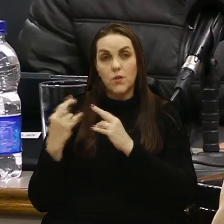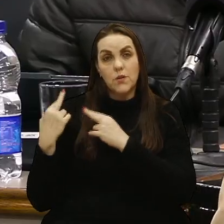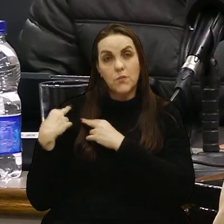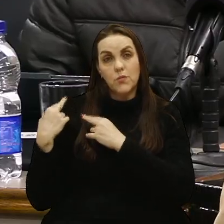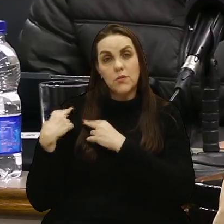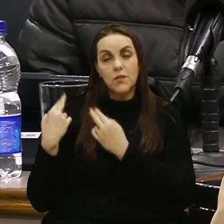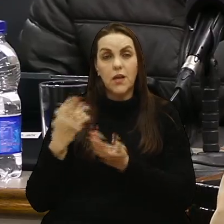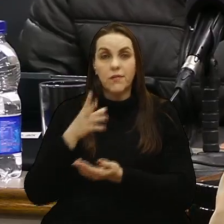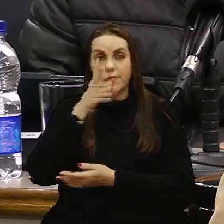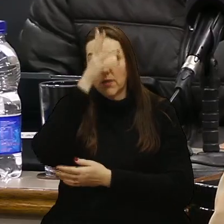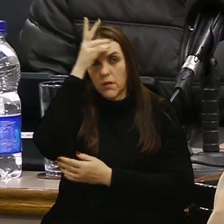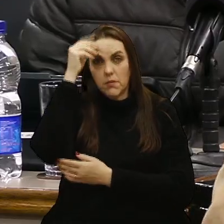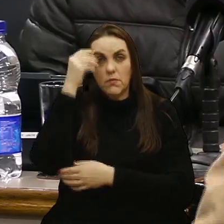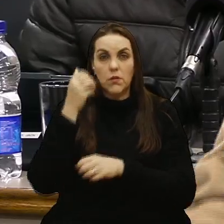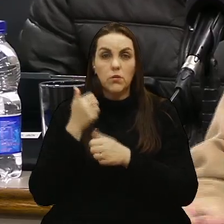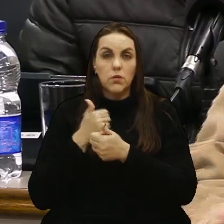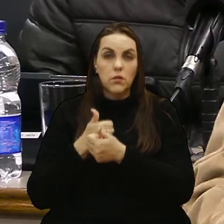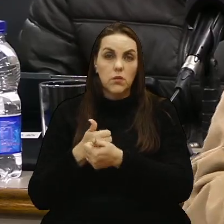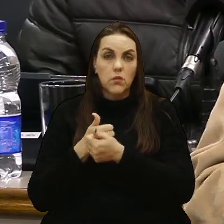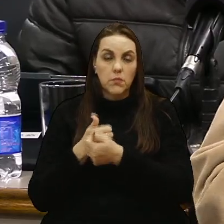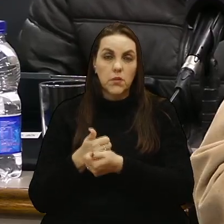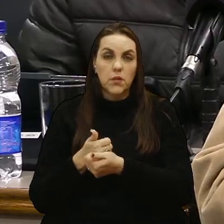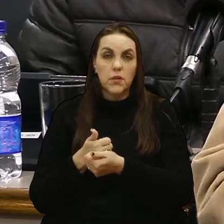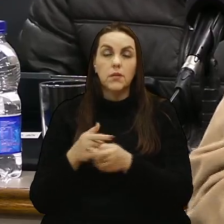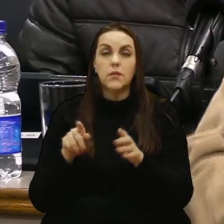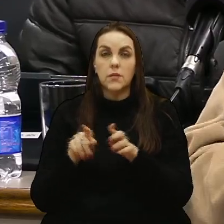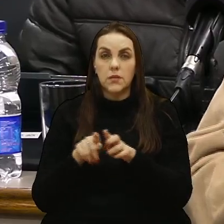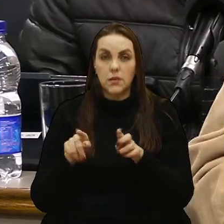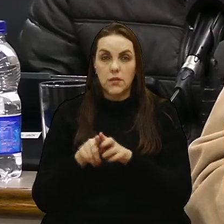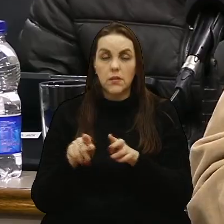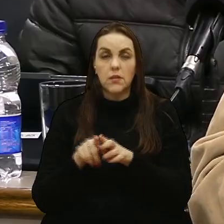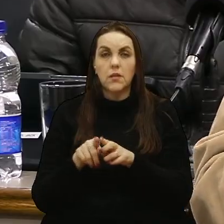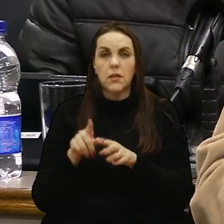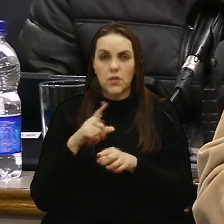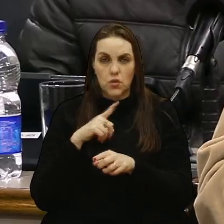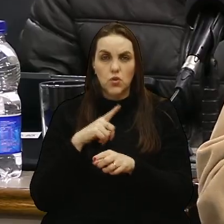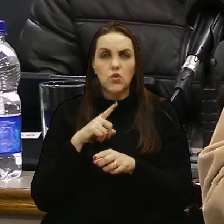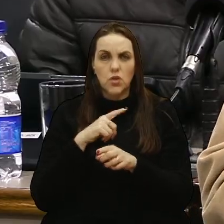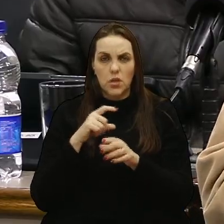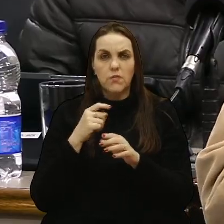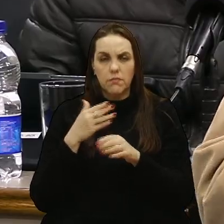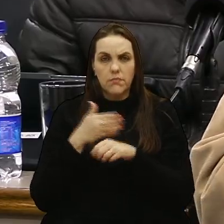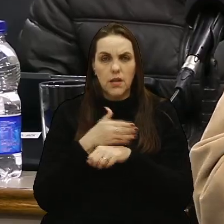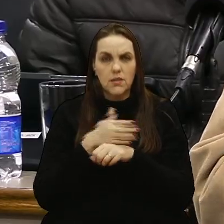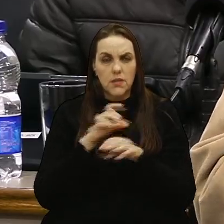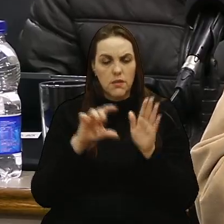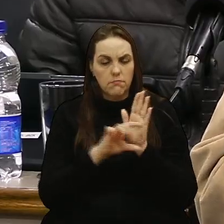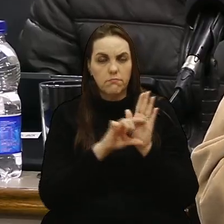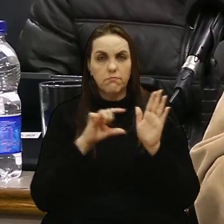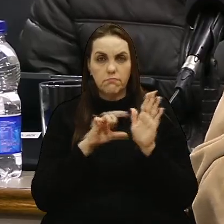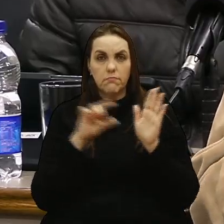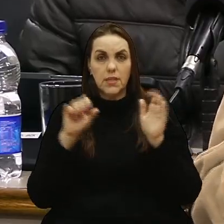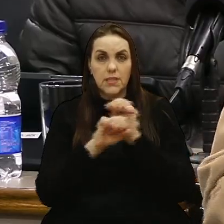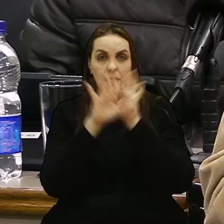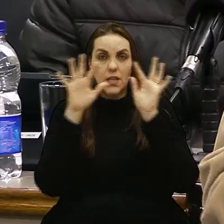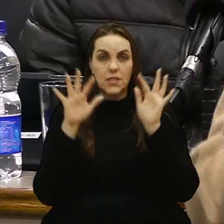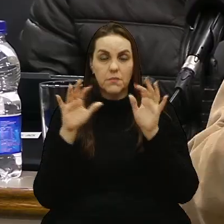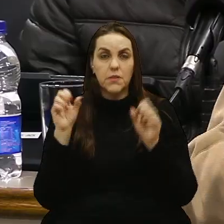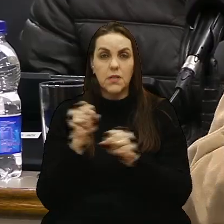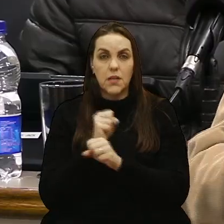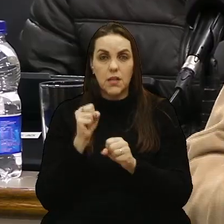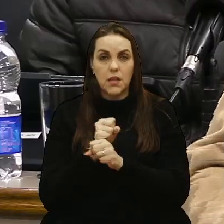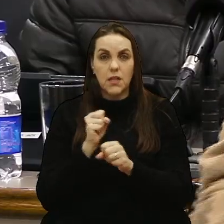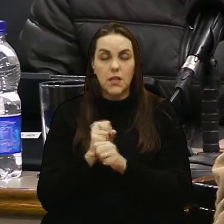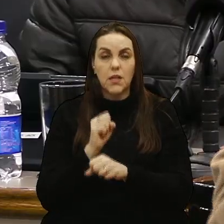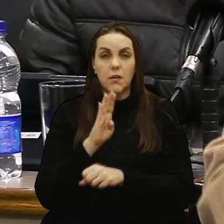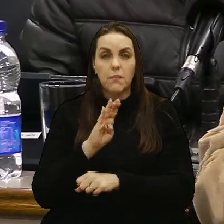estamos acompanhando e, inclusive, eu tive acesso a uma nota de esclarecimento da construtora Belmais, né,